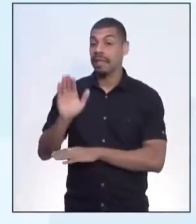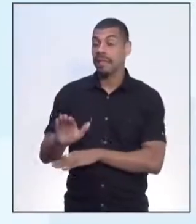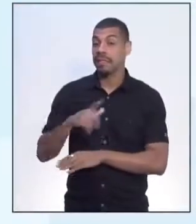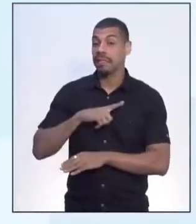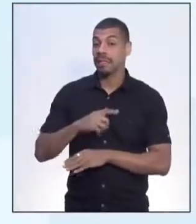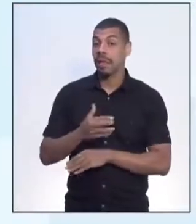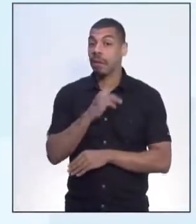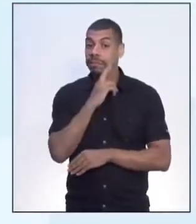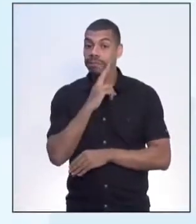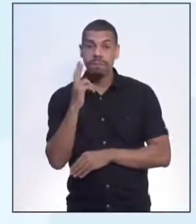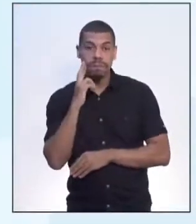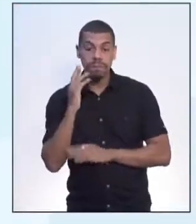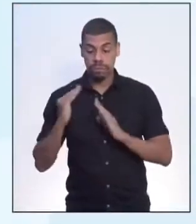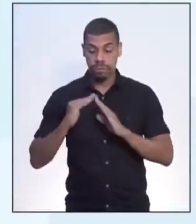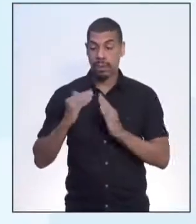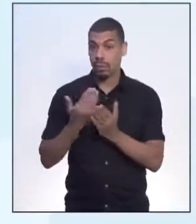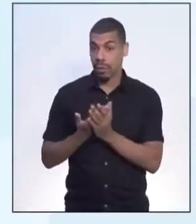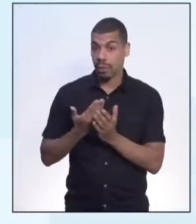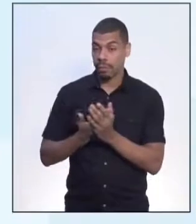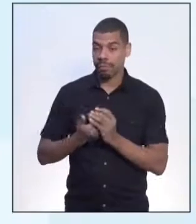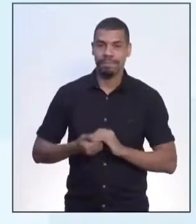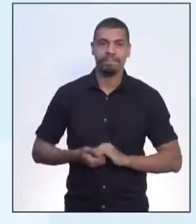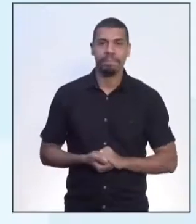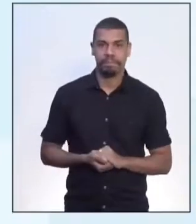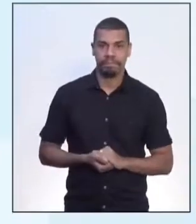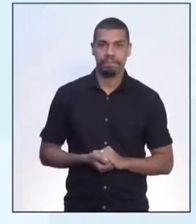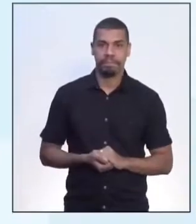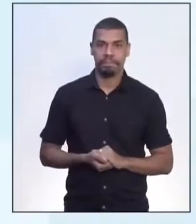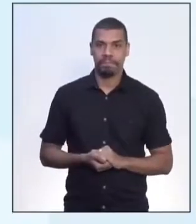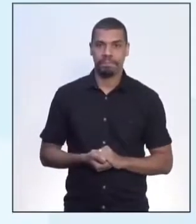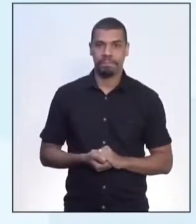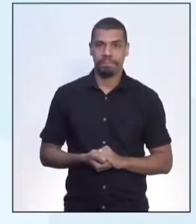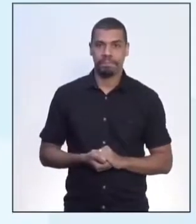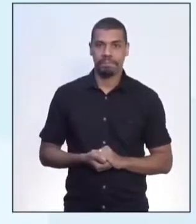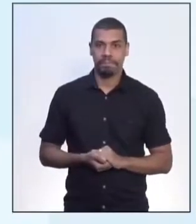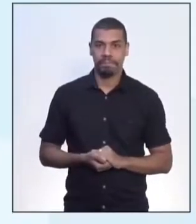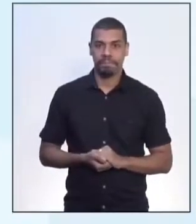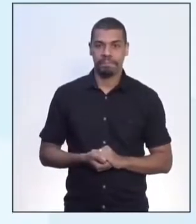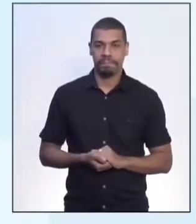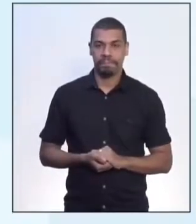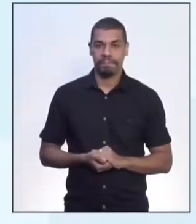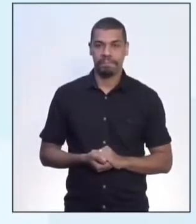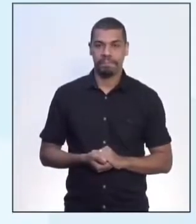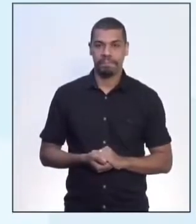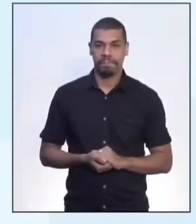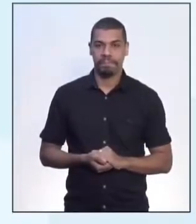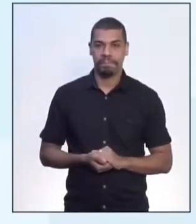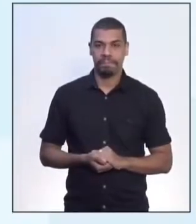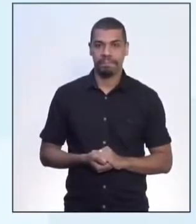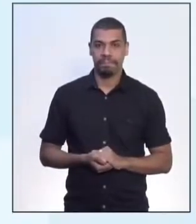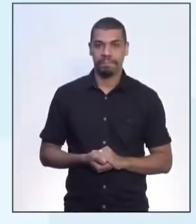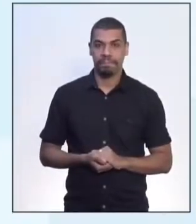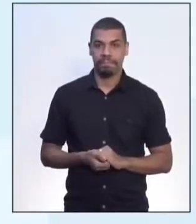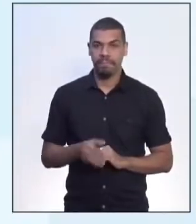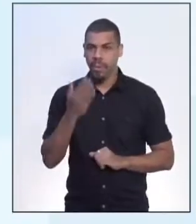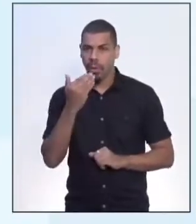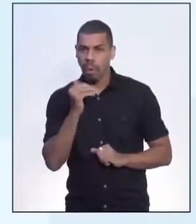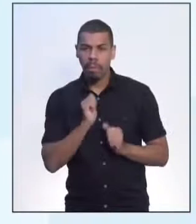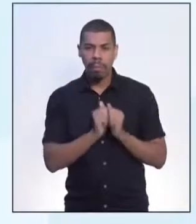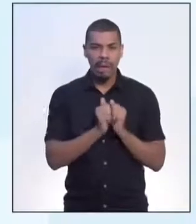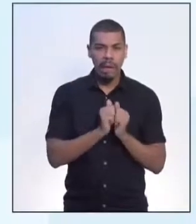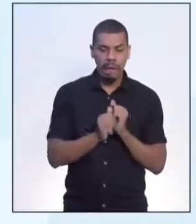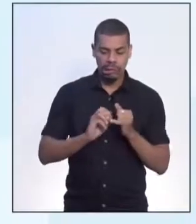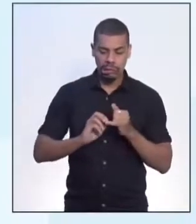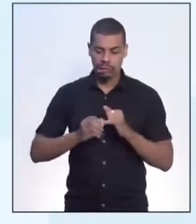na escola. I eat rice, beans, meat and salad, but I don't like salad so much. Eu como arroz,